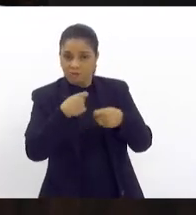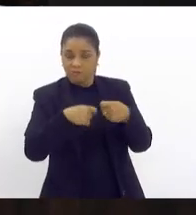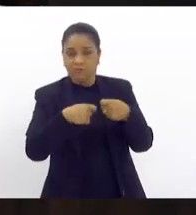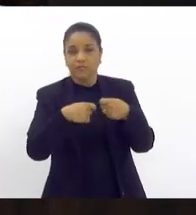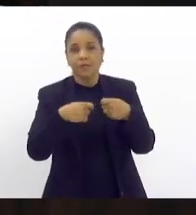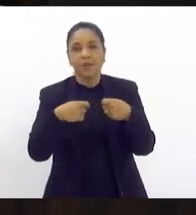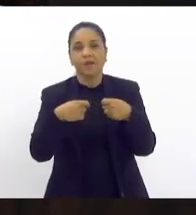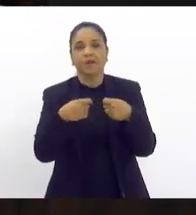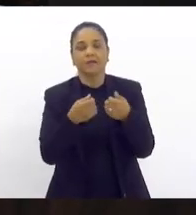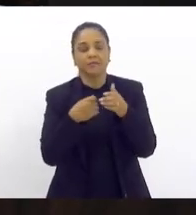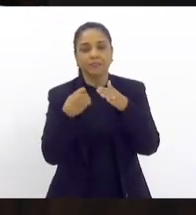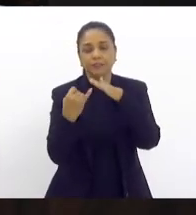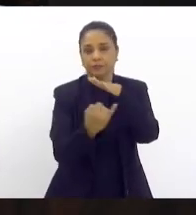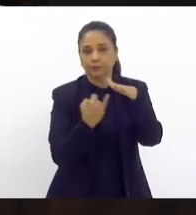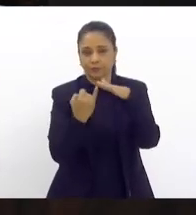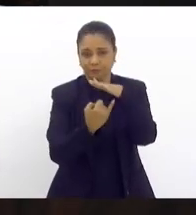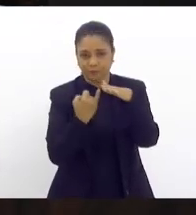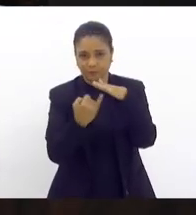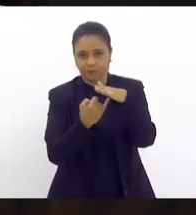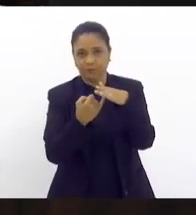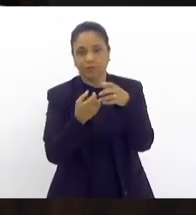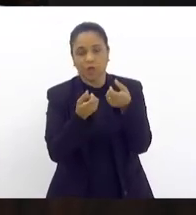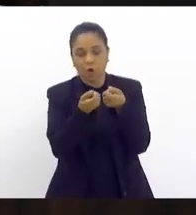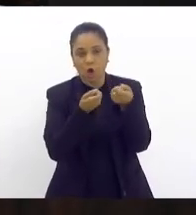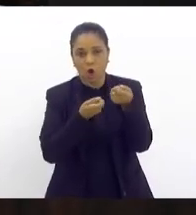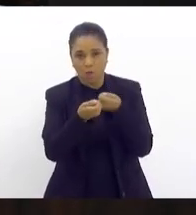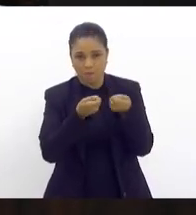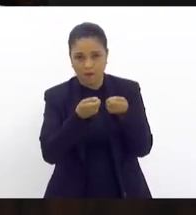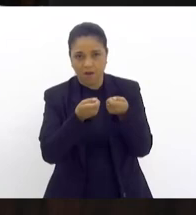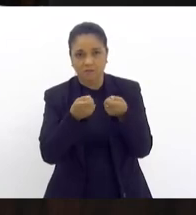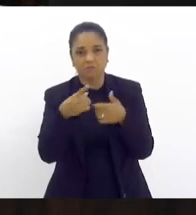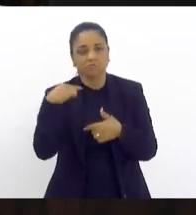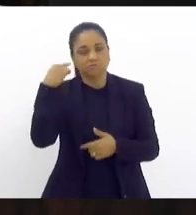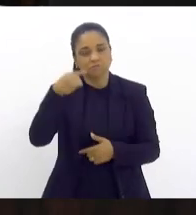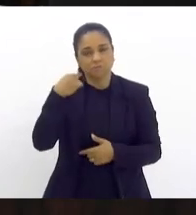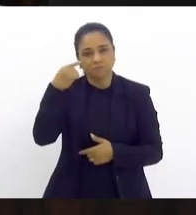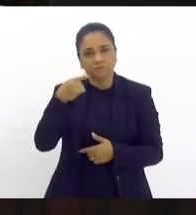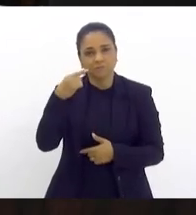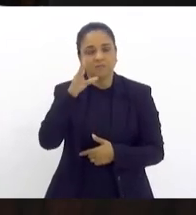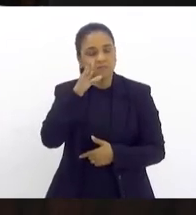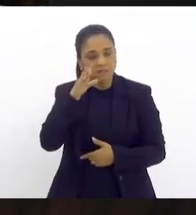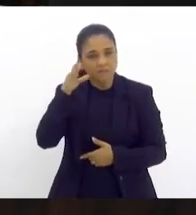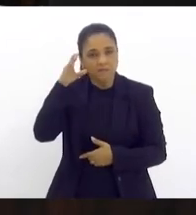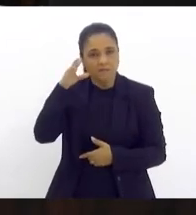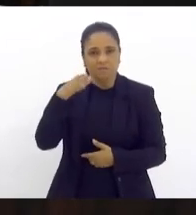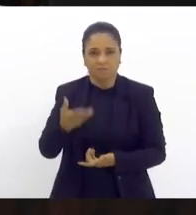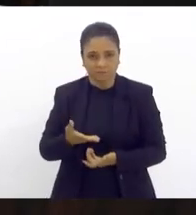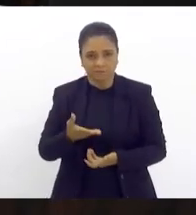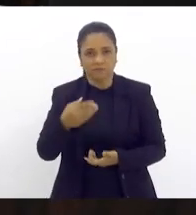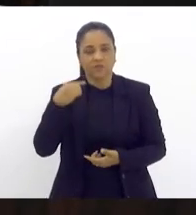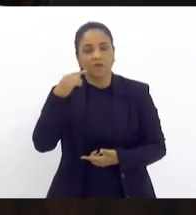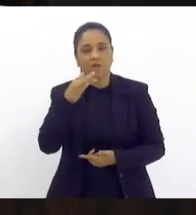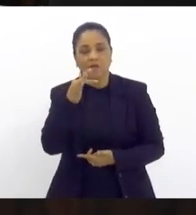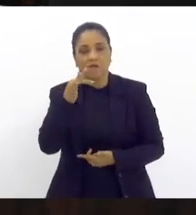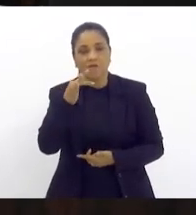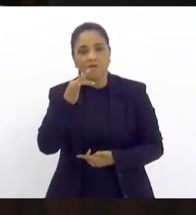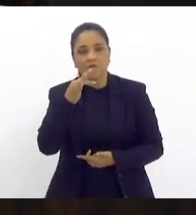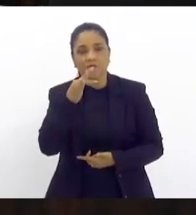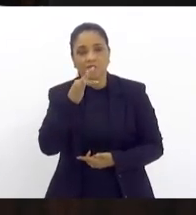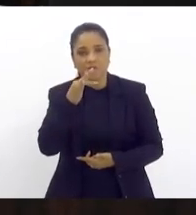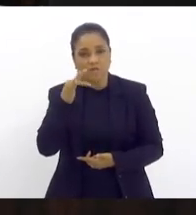Anderson Moraes vice-presidente daniellen Célia Jordão Felipe Soares